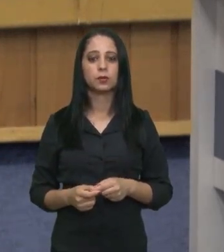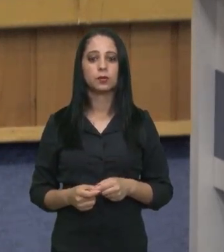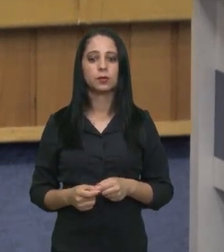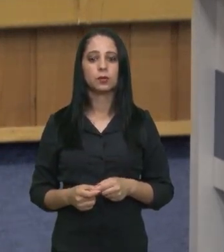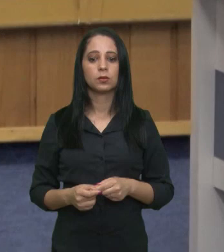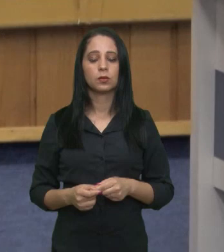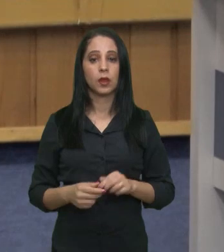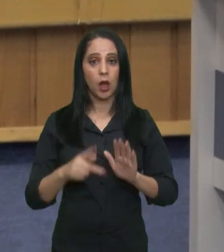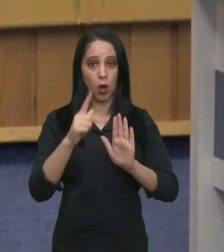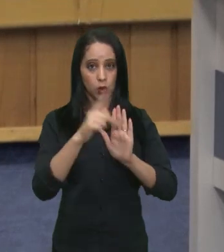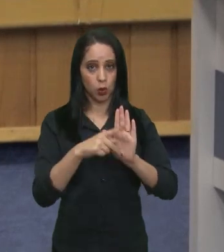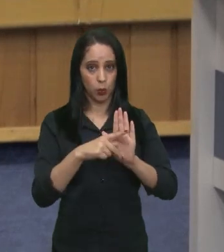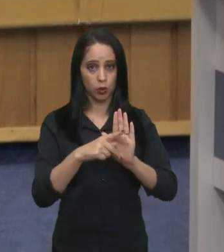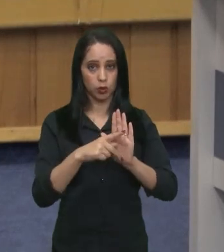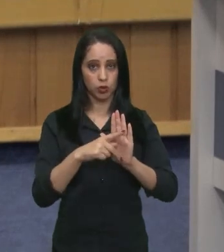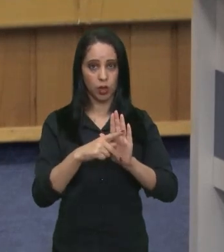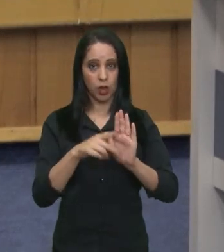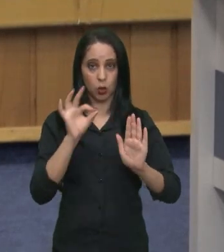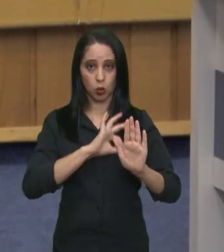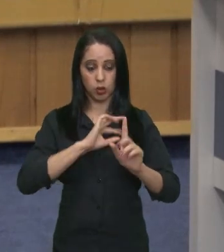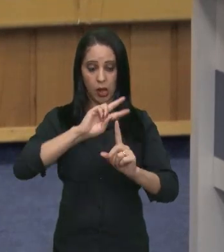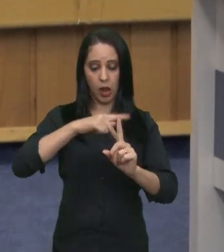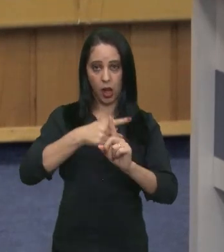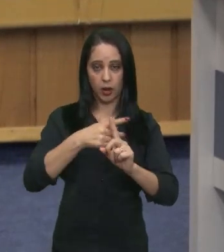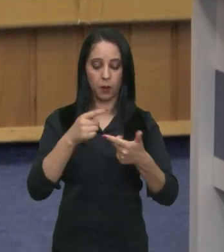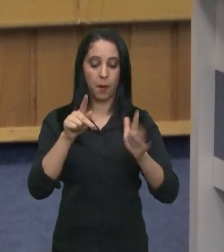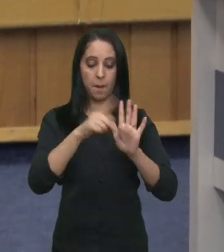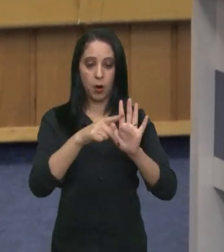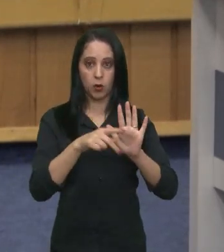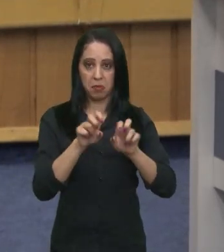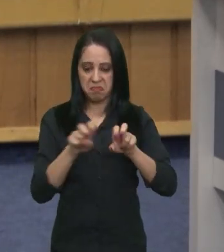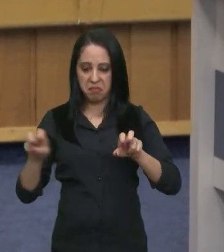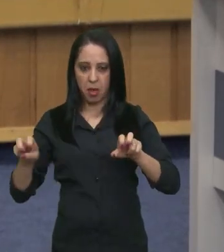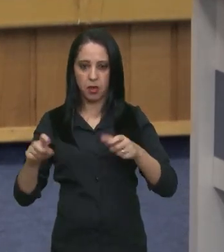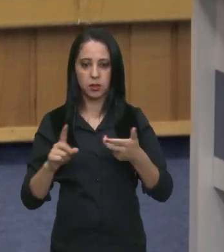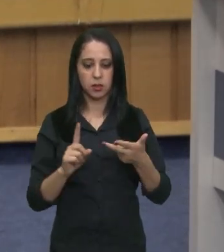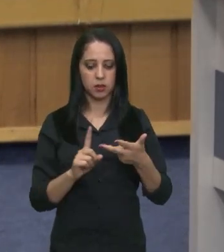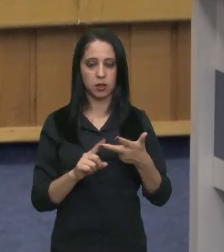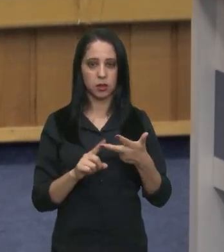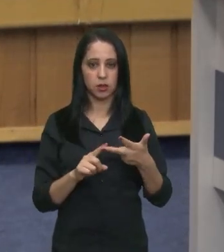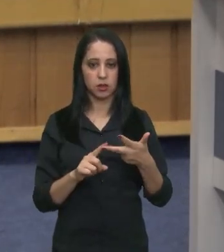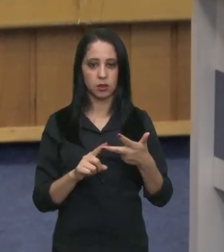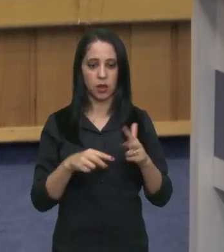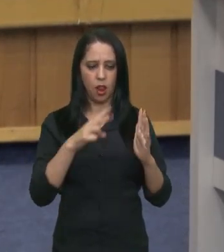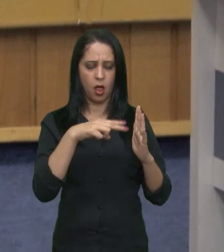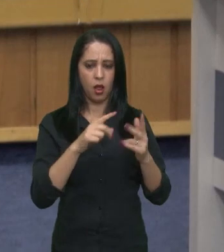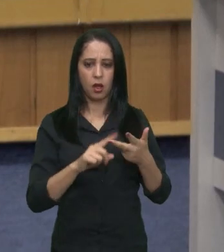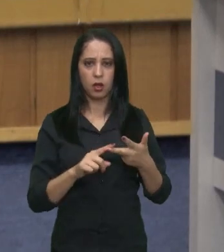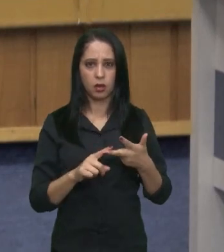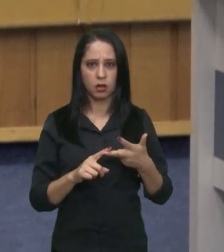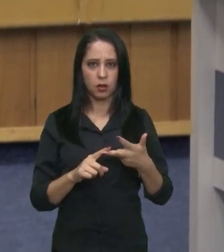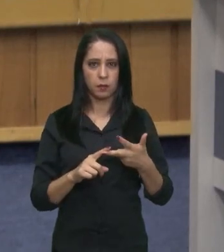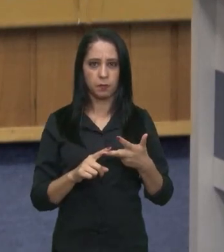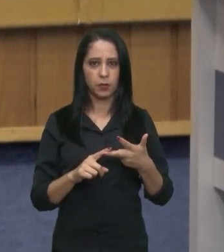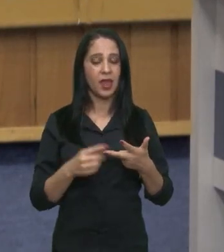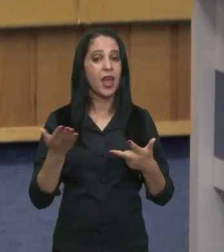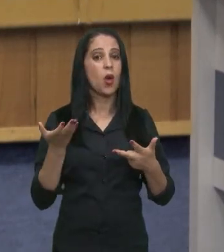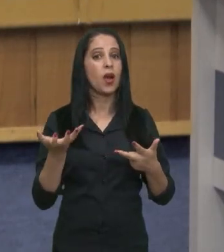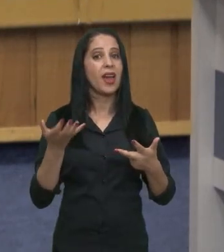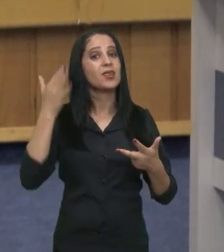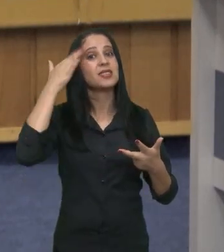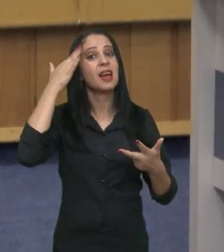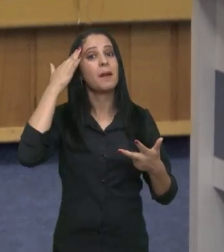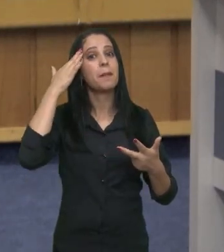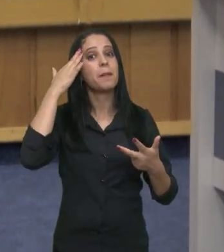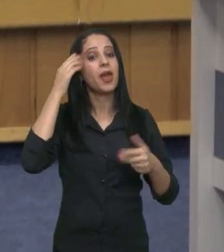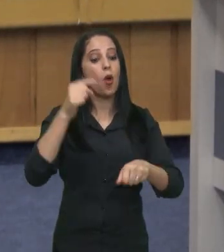Entrou o projeto do gatilho, da mesa, só para leitura. Mas eu gostaria de saber em que momento, se a